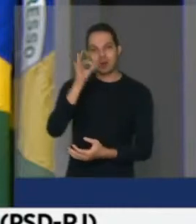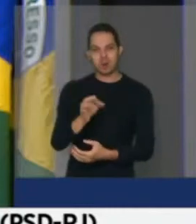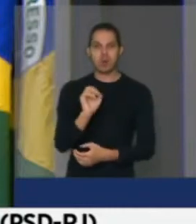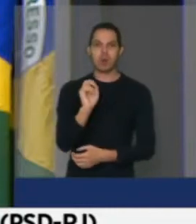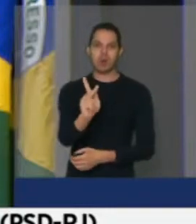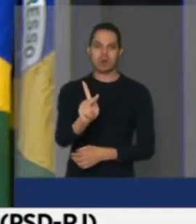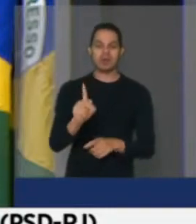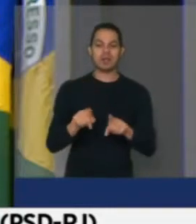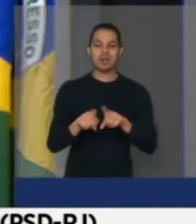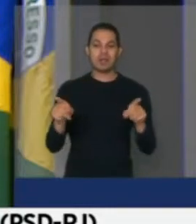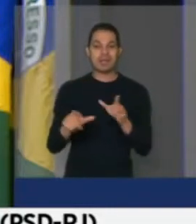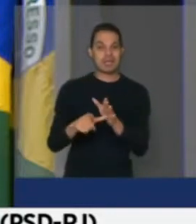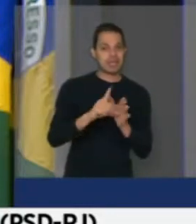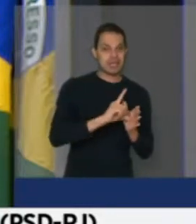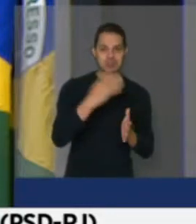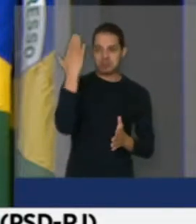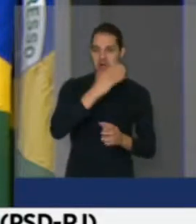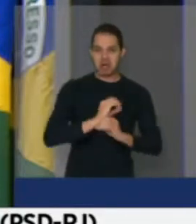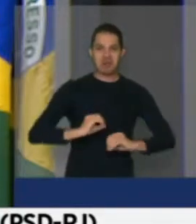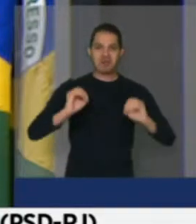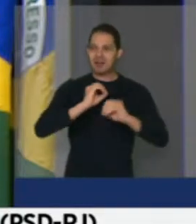sentença penal condenatória.